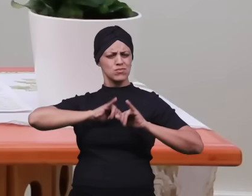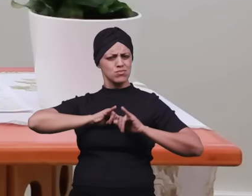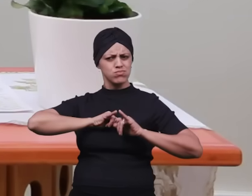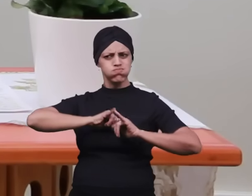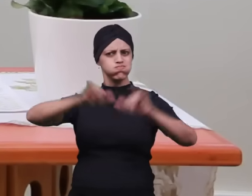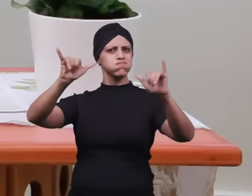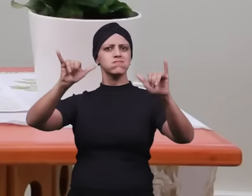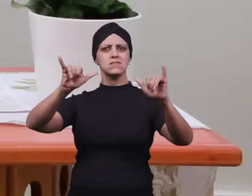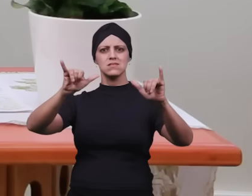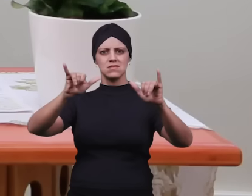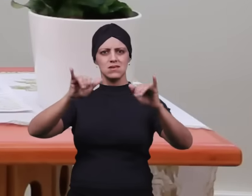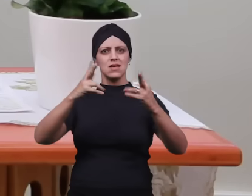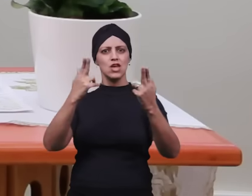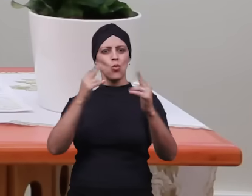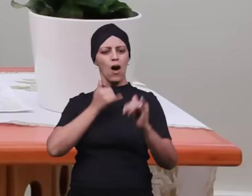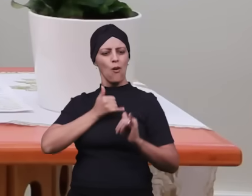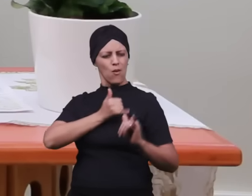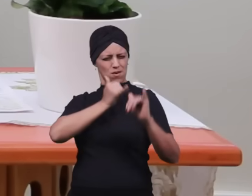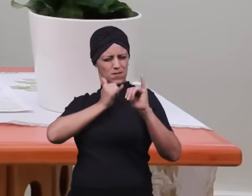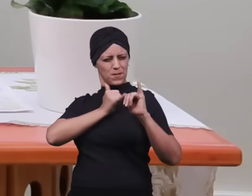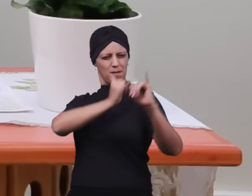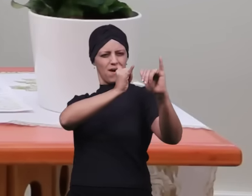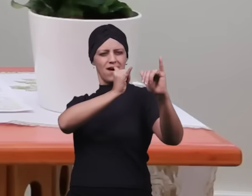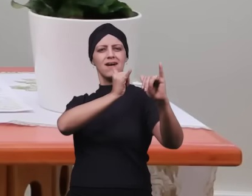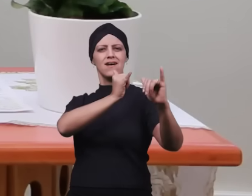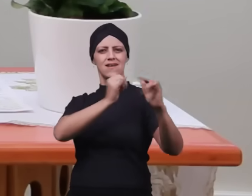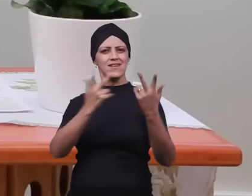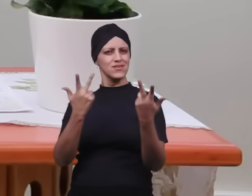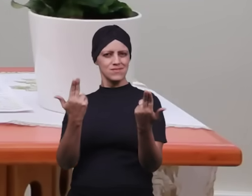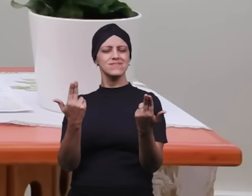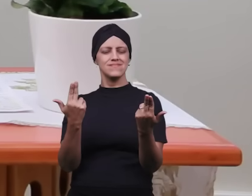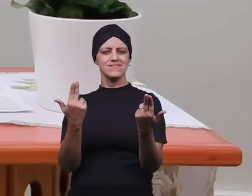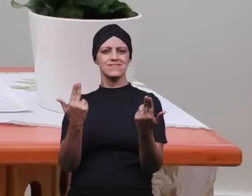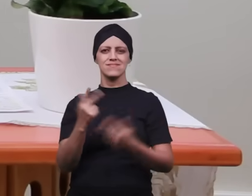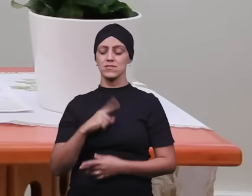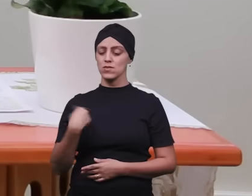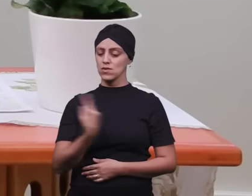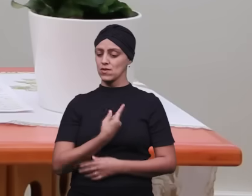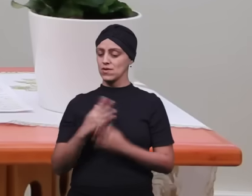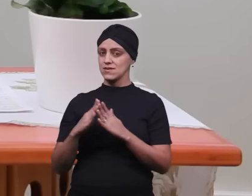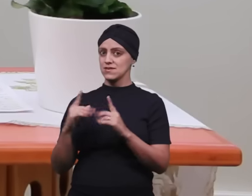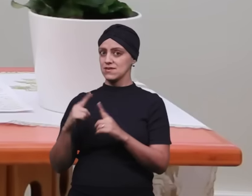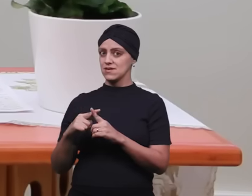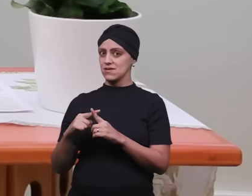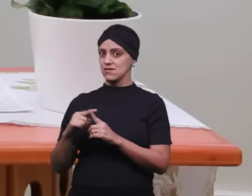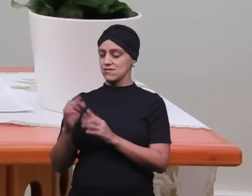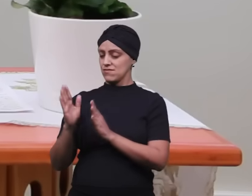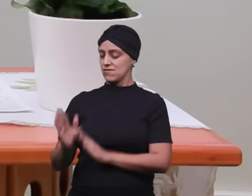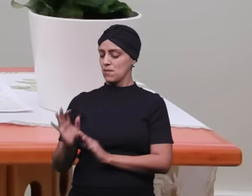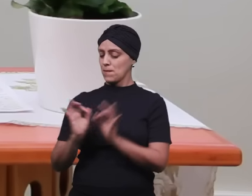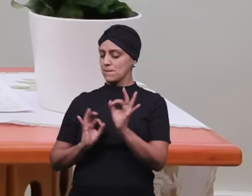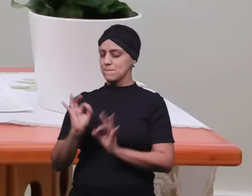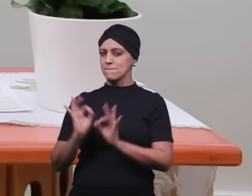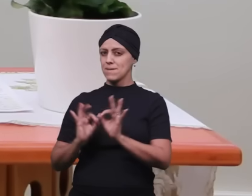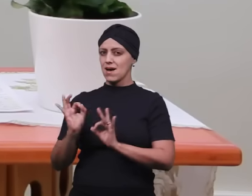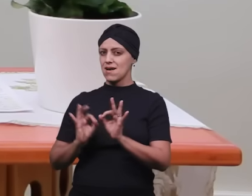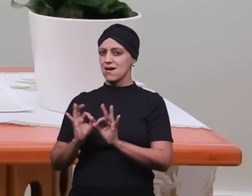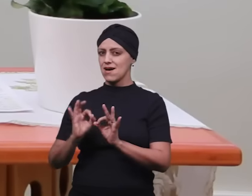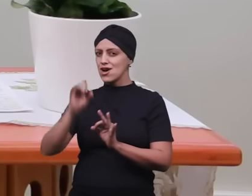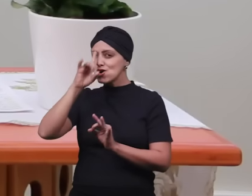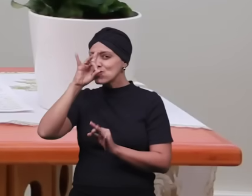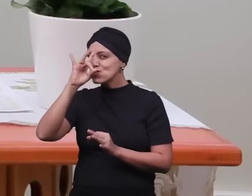grande anúncio, a grande trombeta. E nós estamos nos preparando como igreja para esse grande dia.